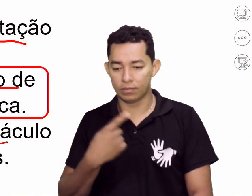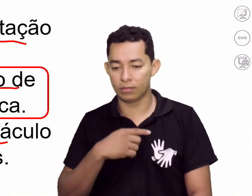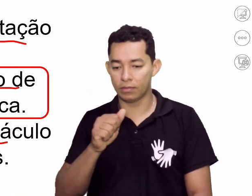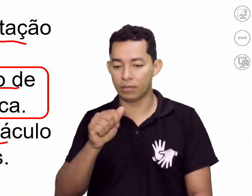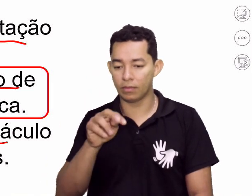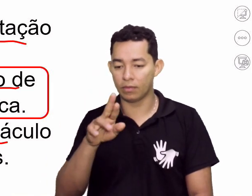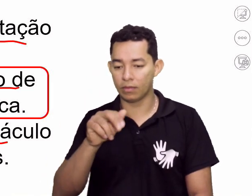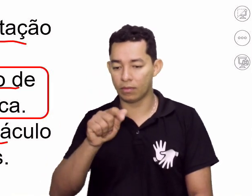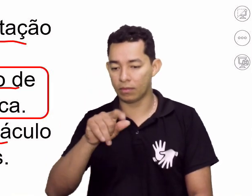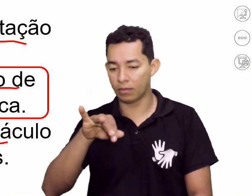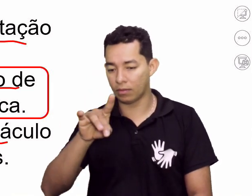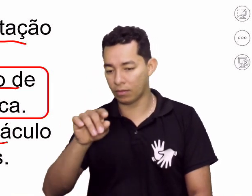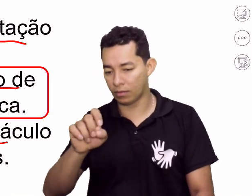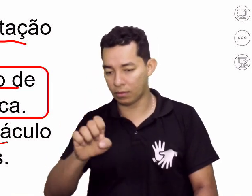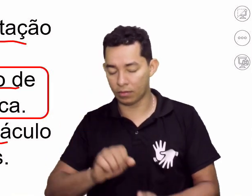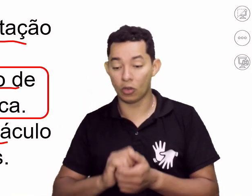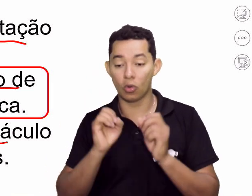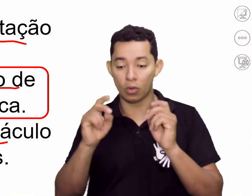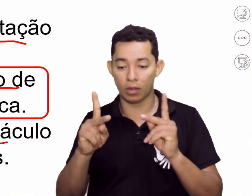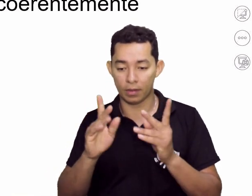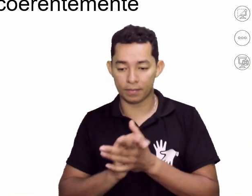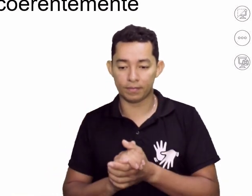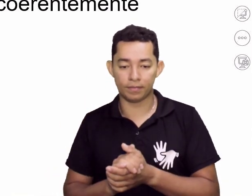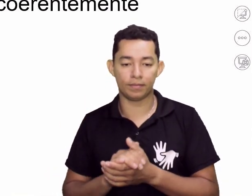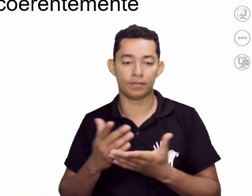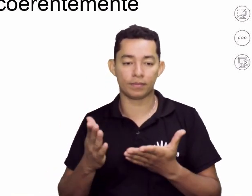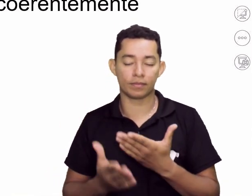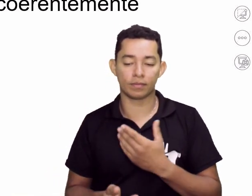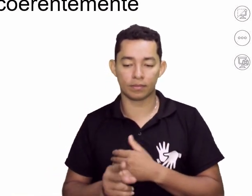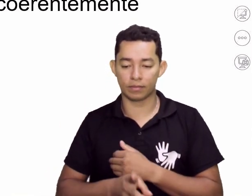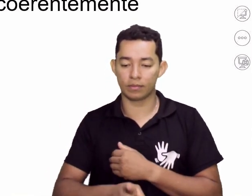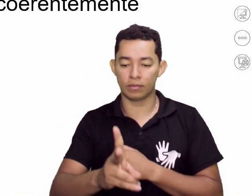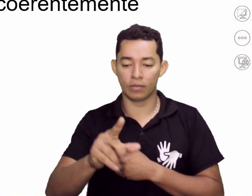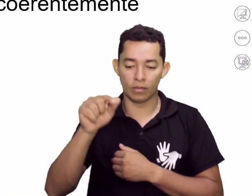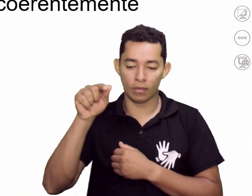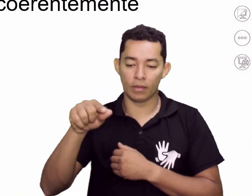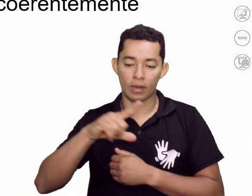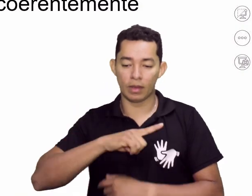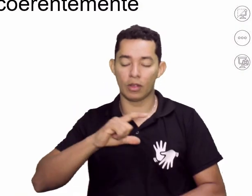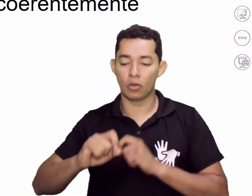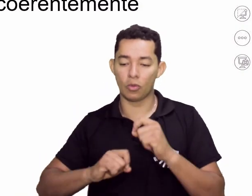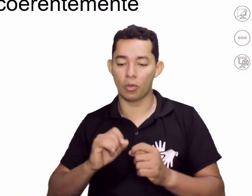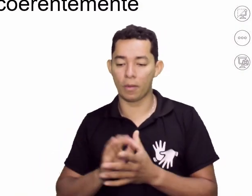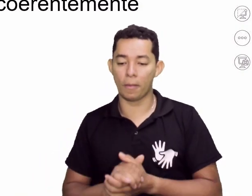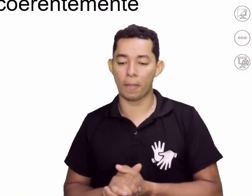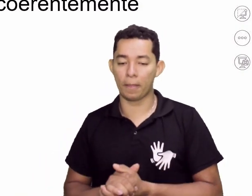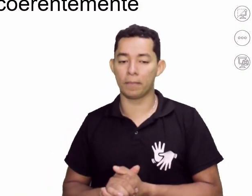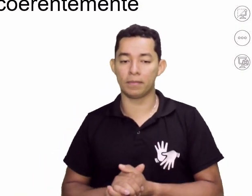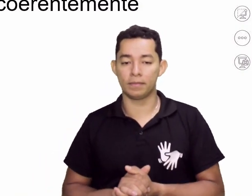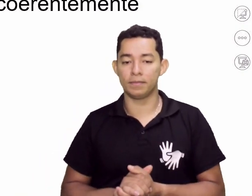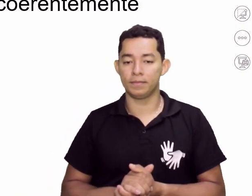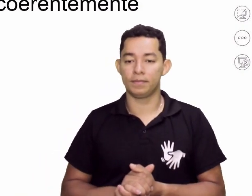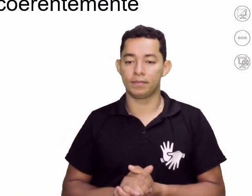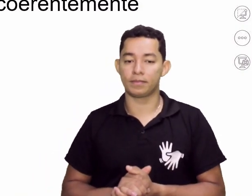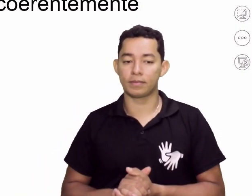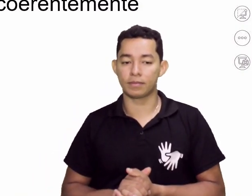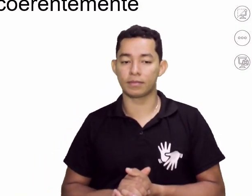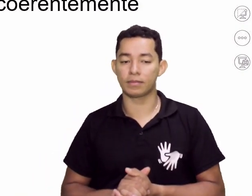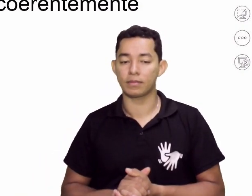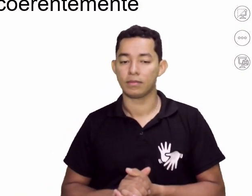atualidade. Ok? Então, seguindo aqui, nós temos essa nossa questão aqui.